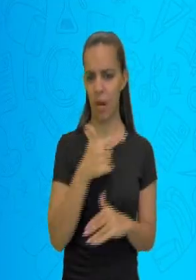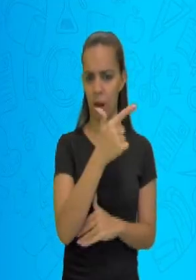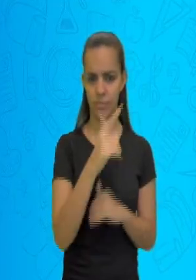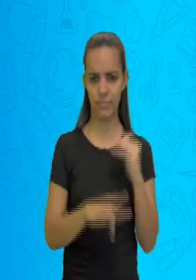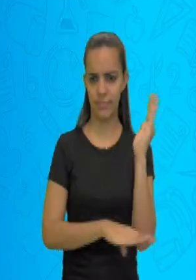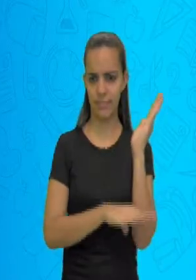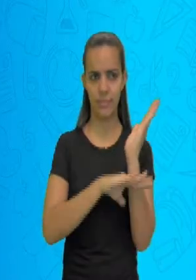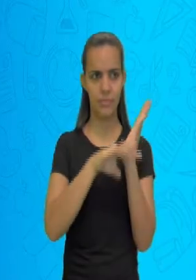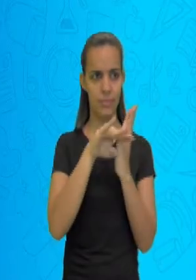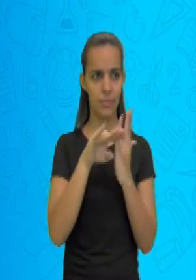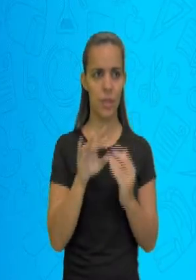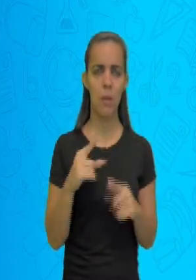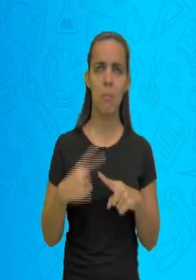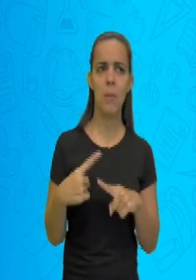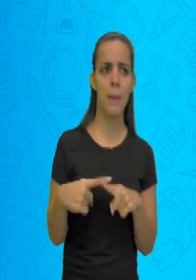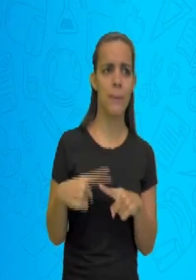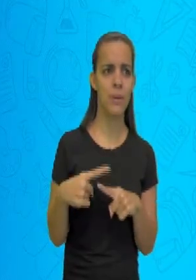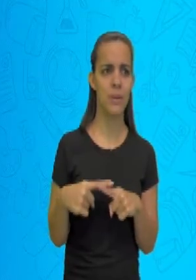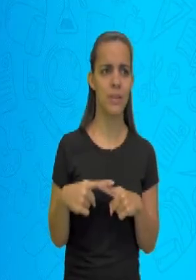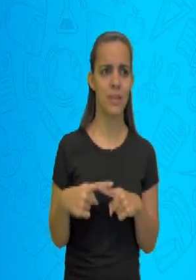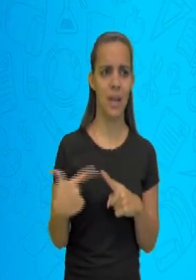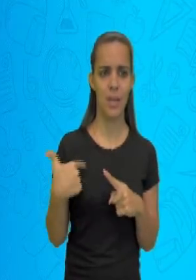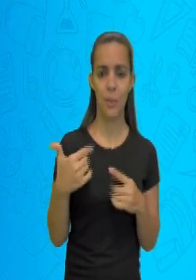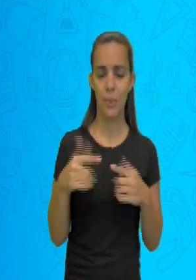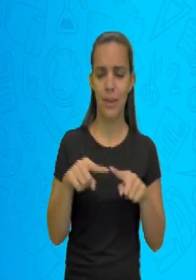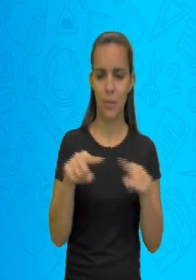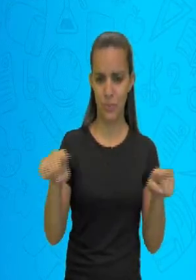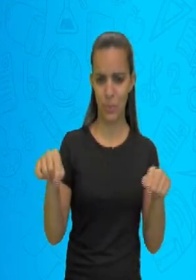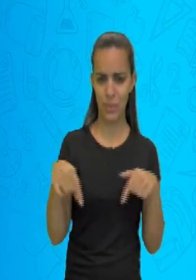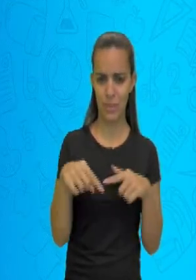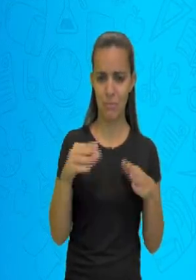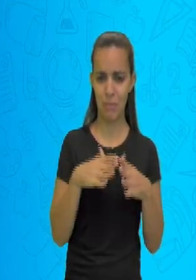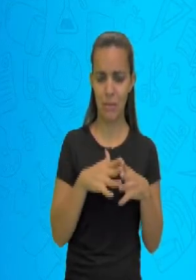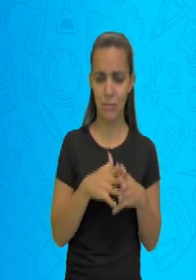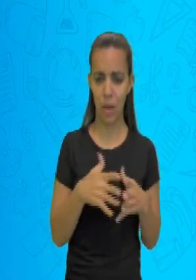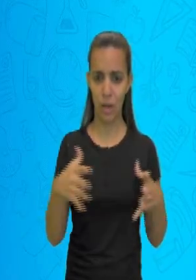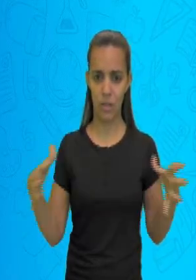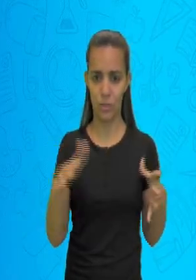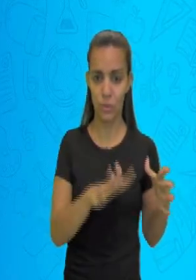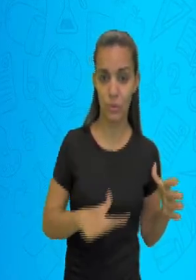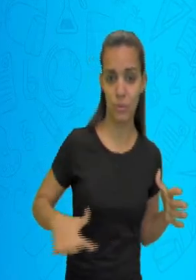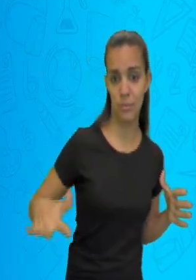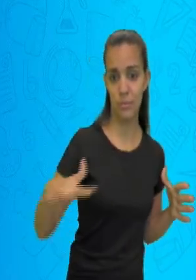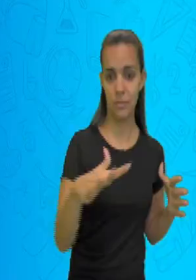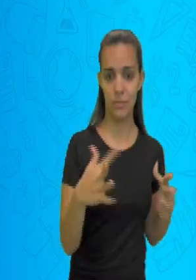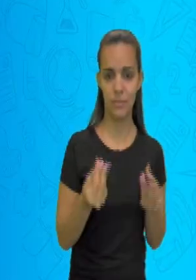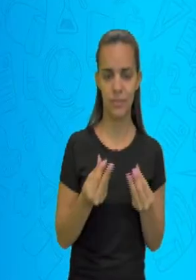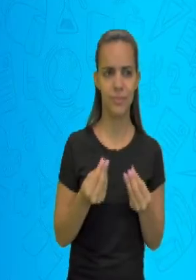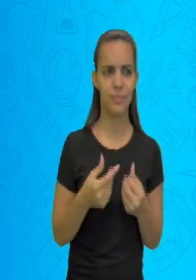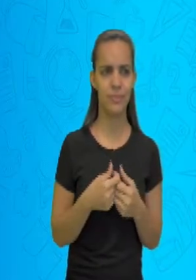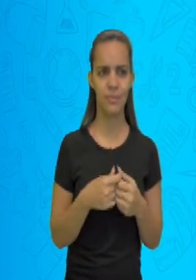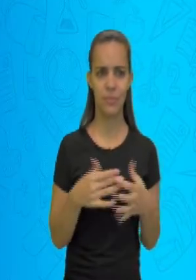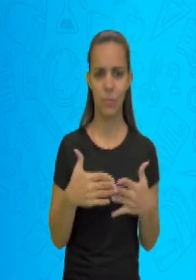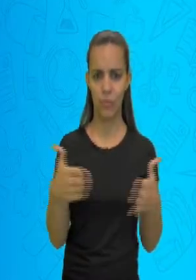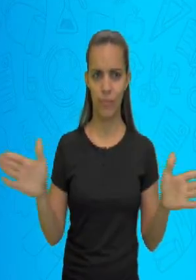tanto edifício. Por quê? Porque lá tem muita área aberta ainda que se pode construir as